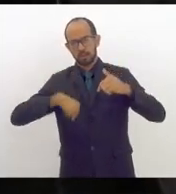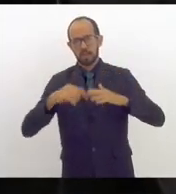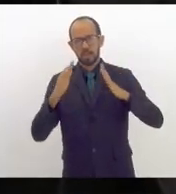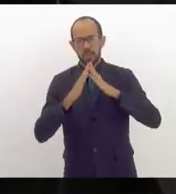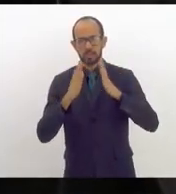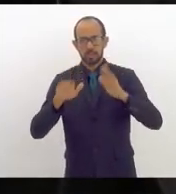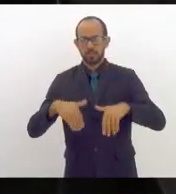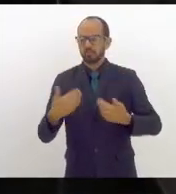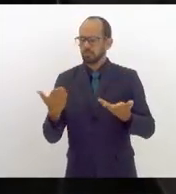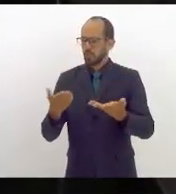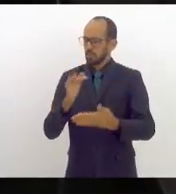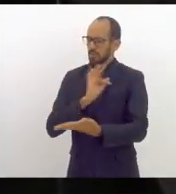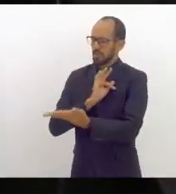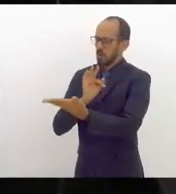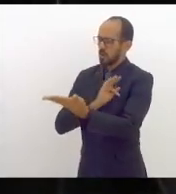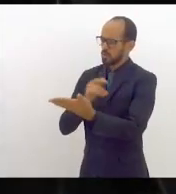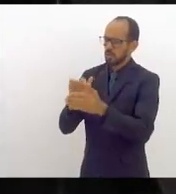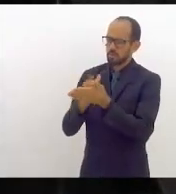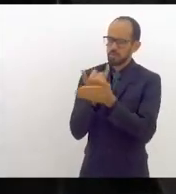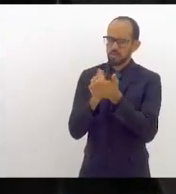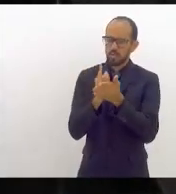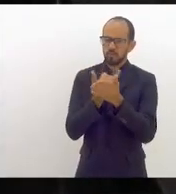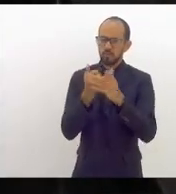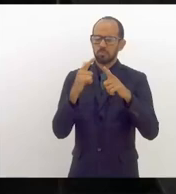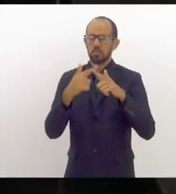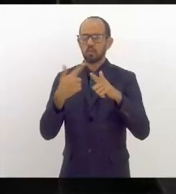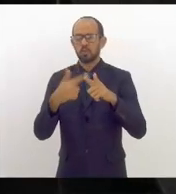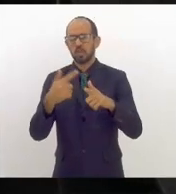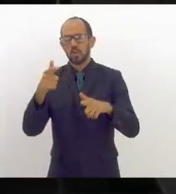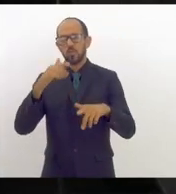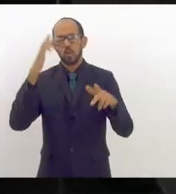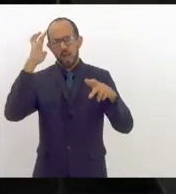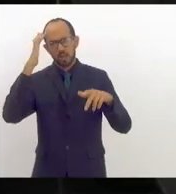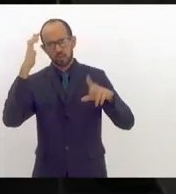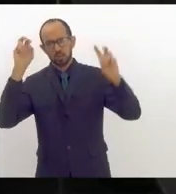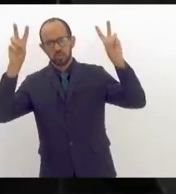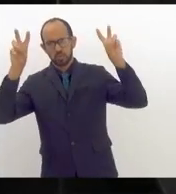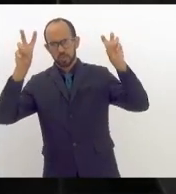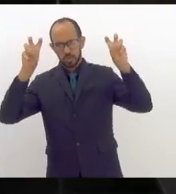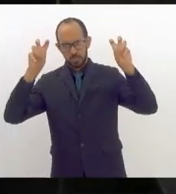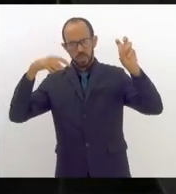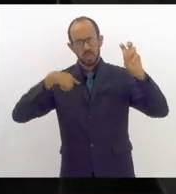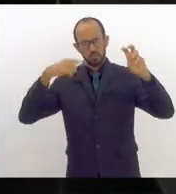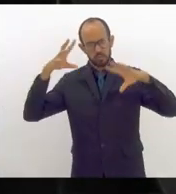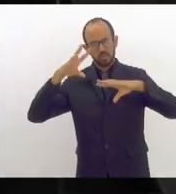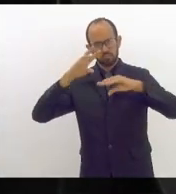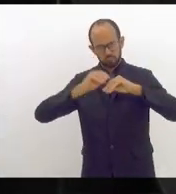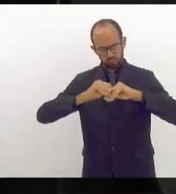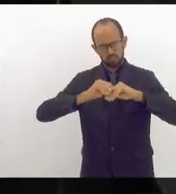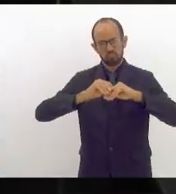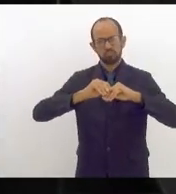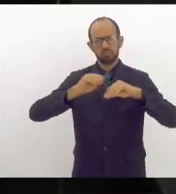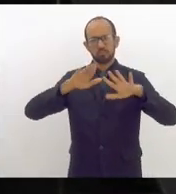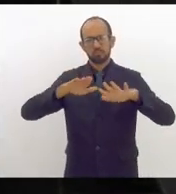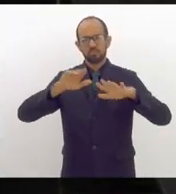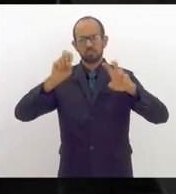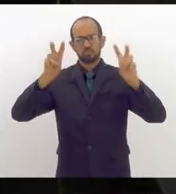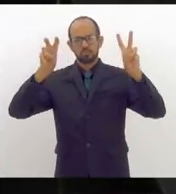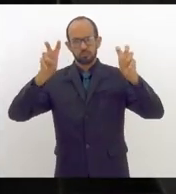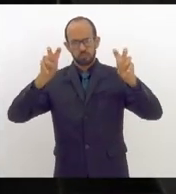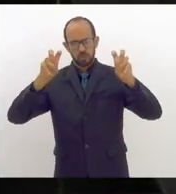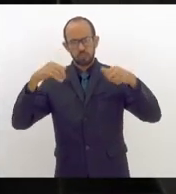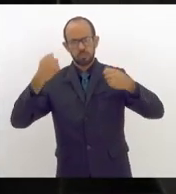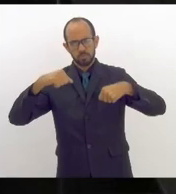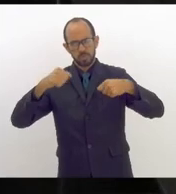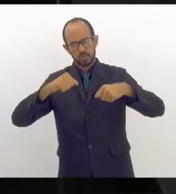Marta Rocha Eu Me inscrevi que acho que a o tema eu serei breve mas o tema requeria digamos assim